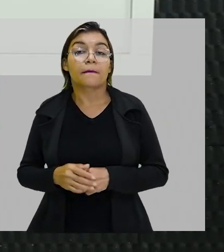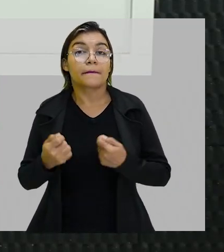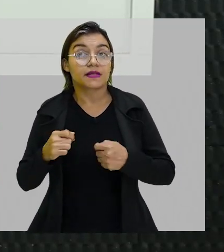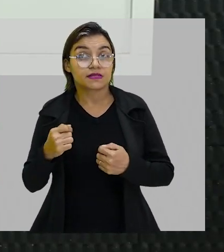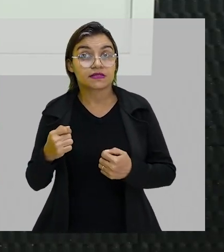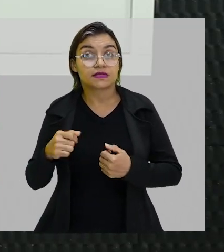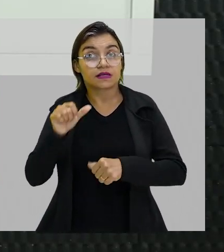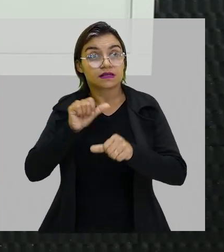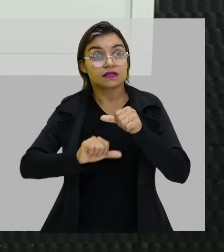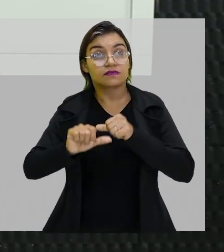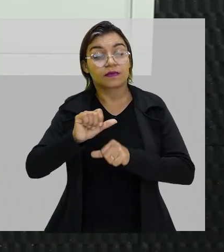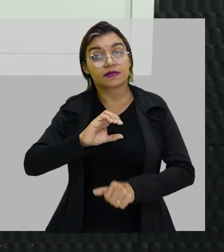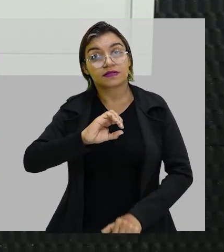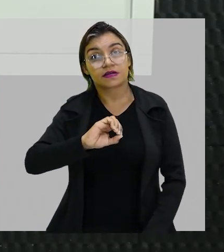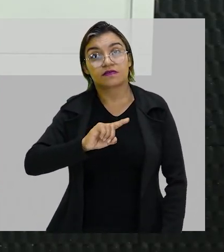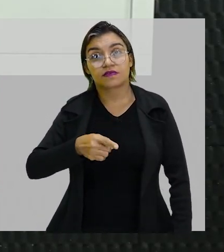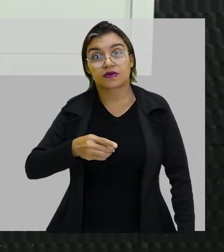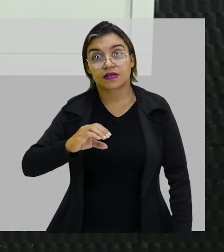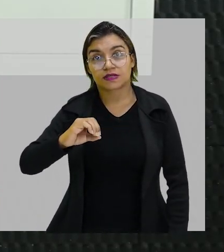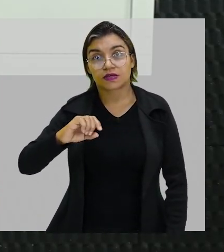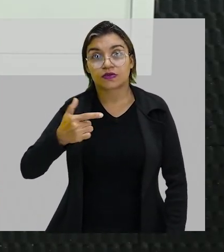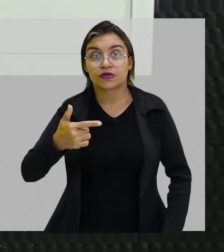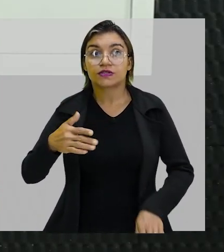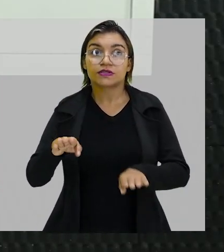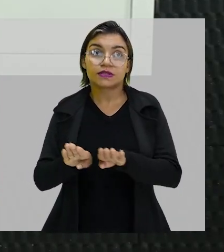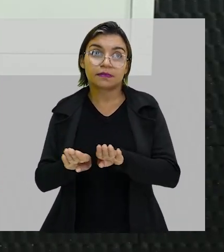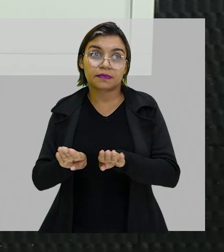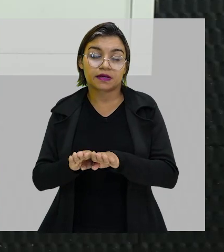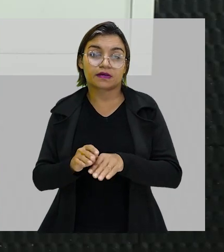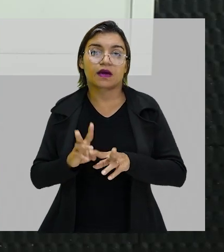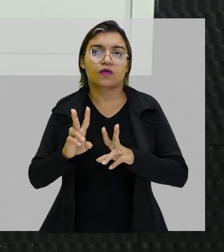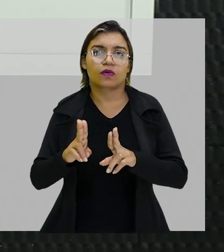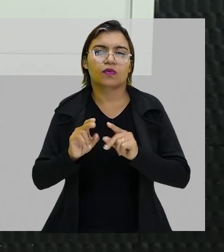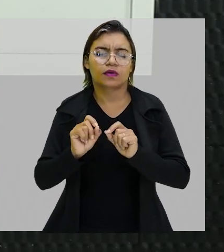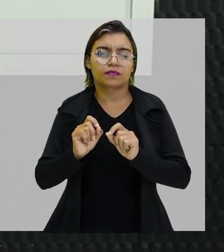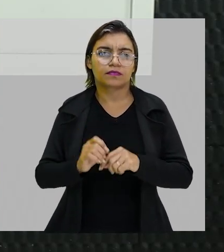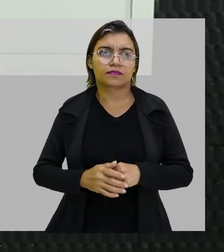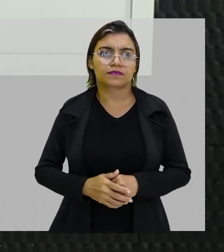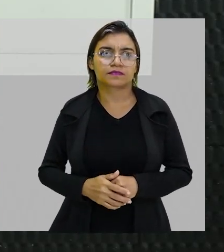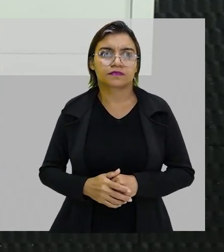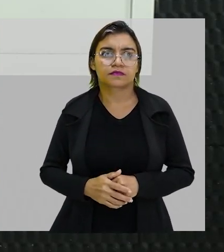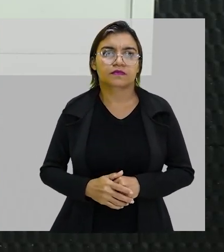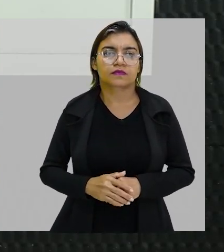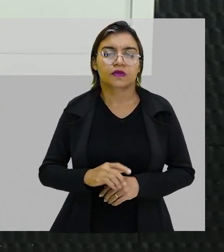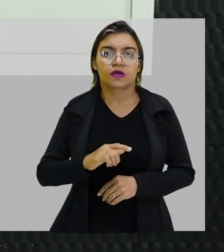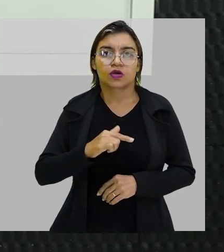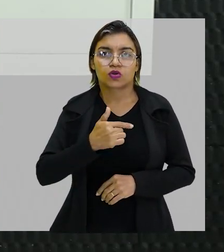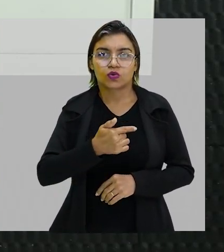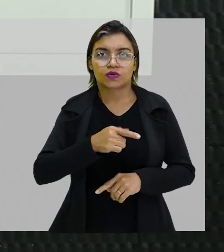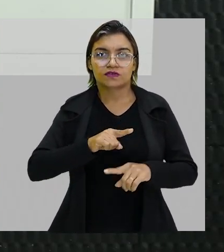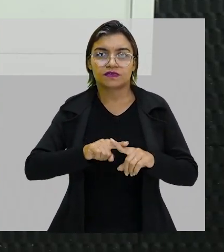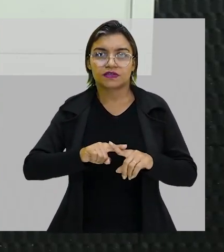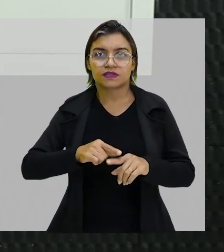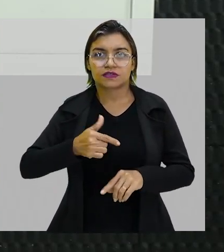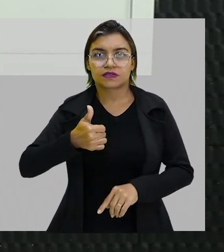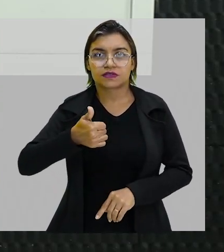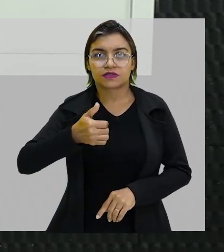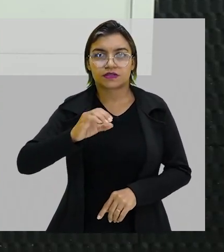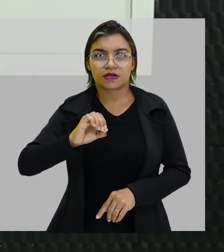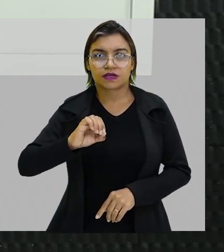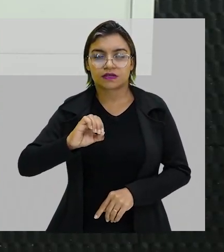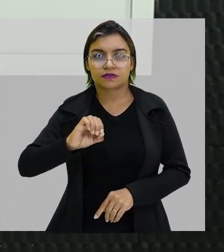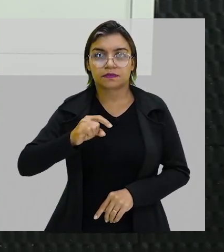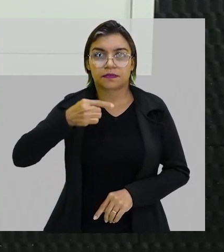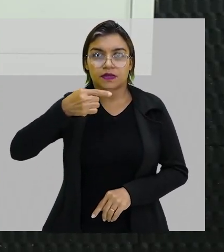do 0,02. Eu vou dizer que é 2 vezes 10 a menos 2